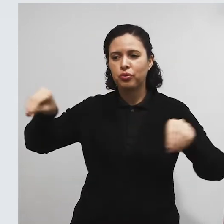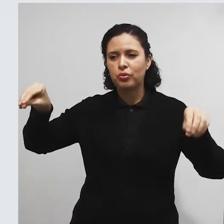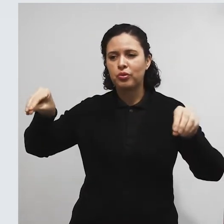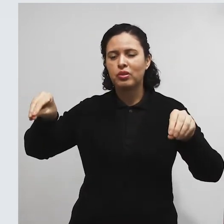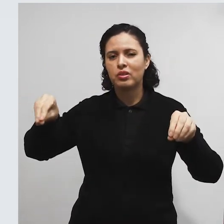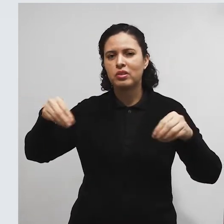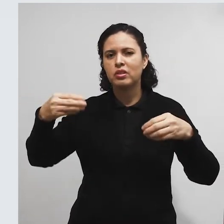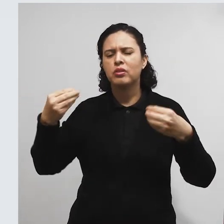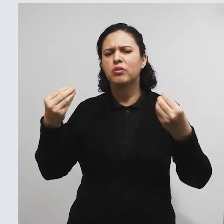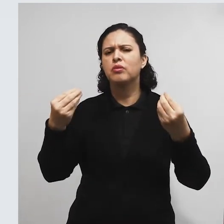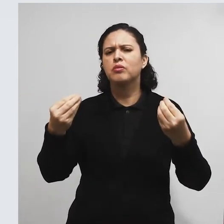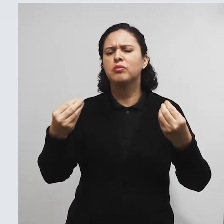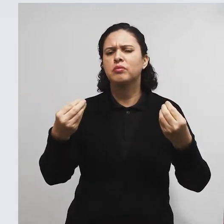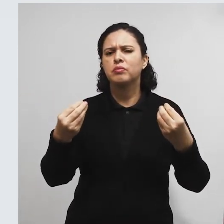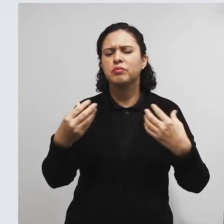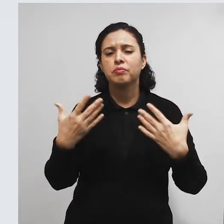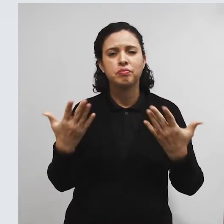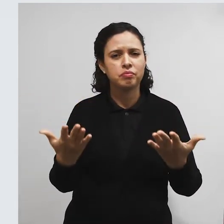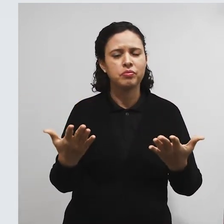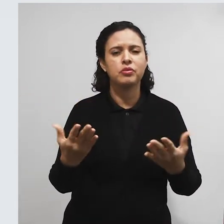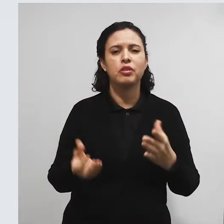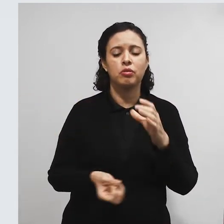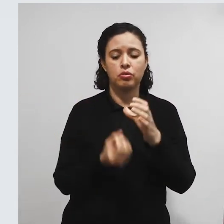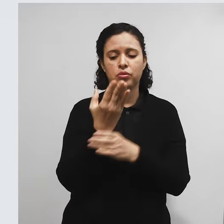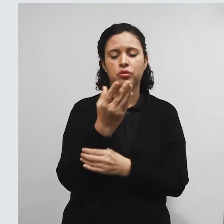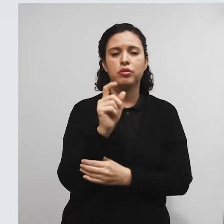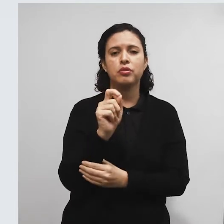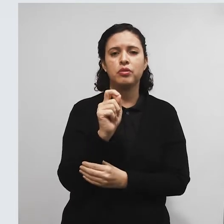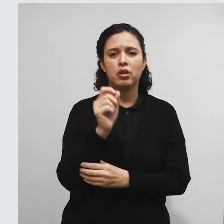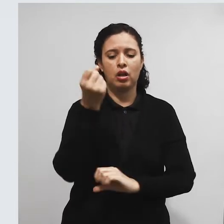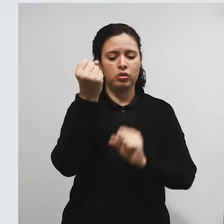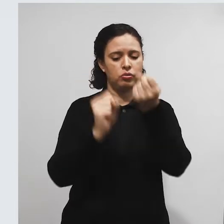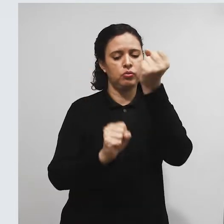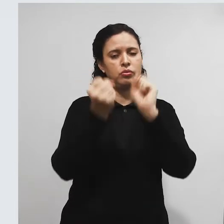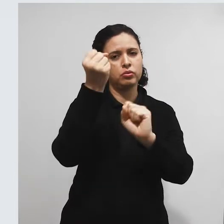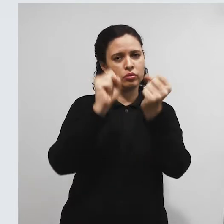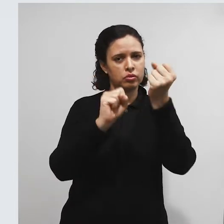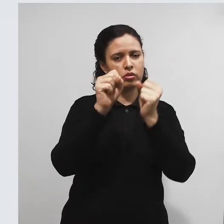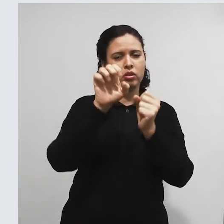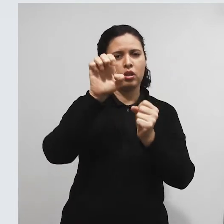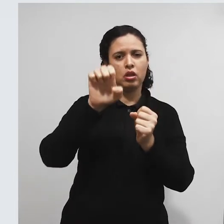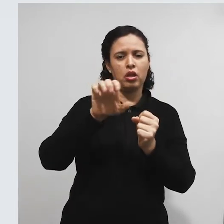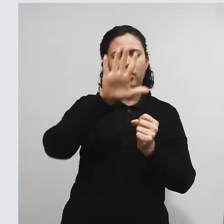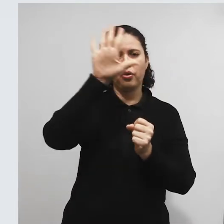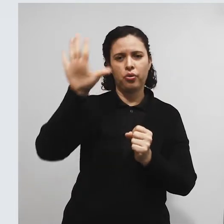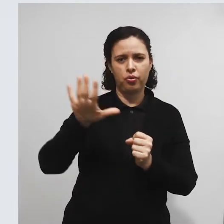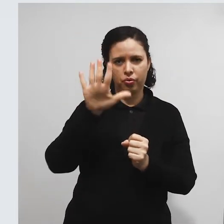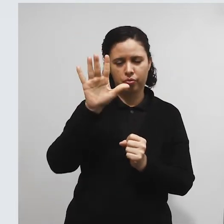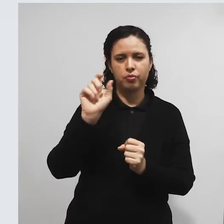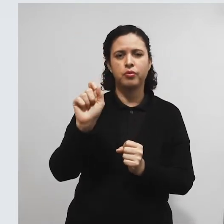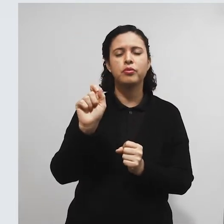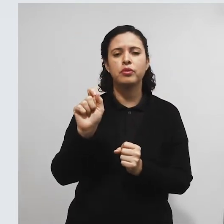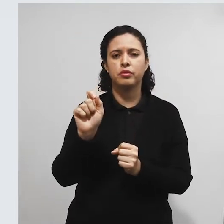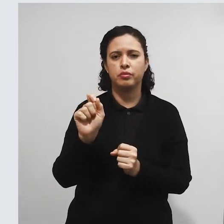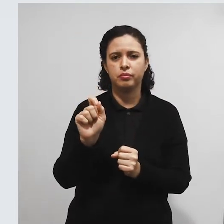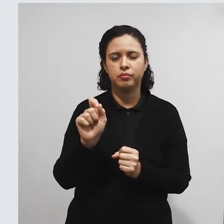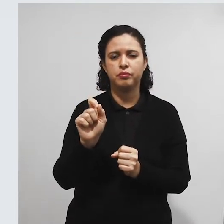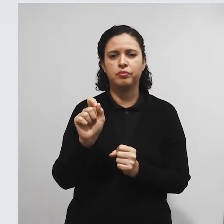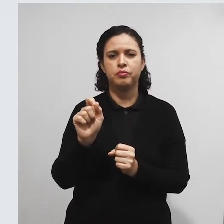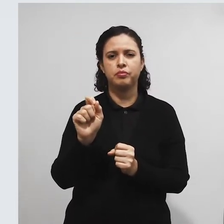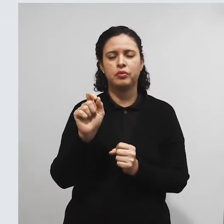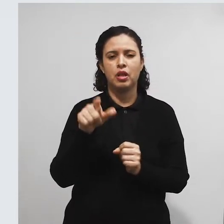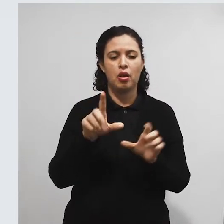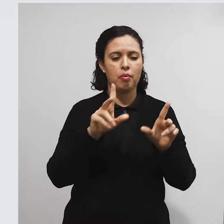desaparecimento. Mas como assim? Com o surgimento da industrialização na Europa, né, a noção